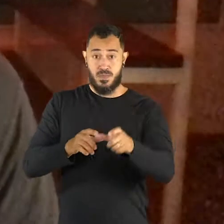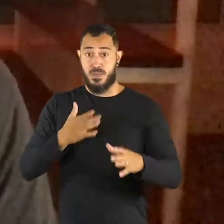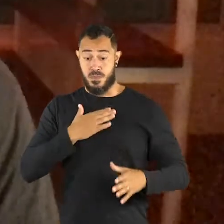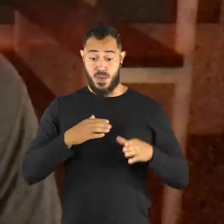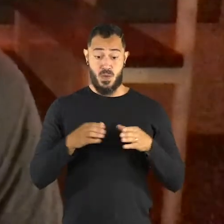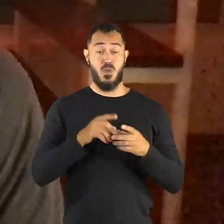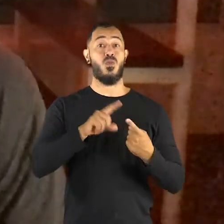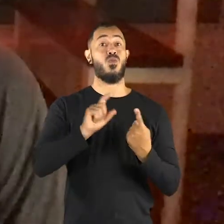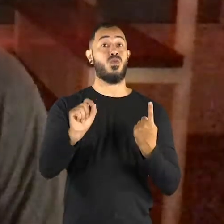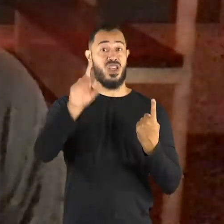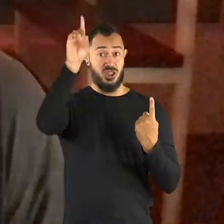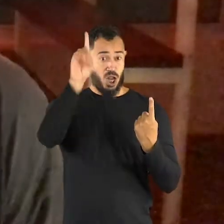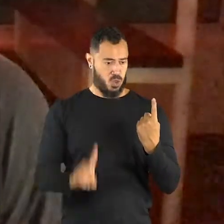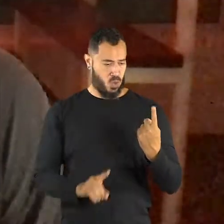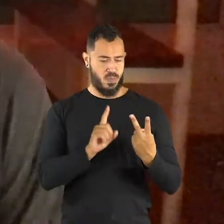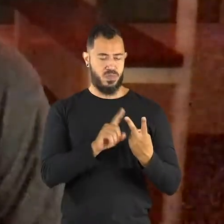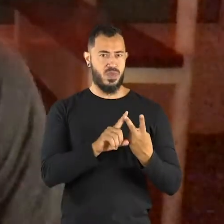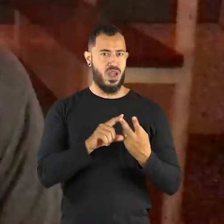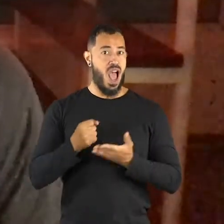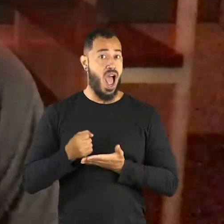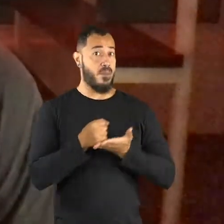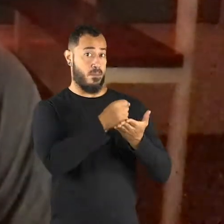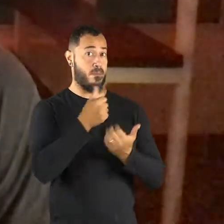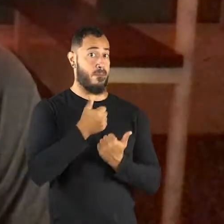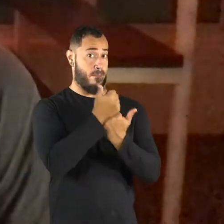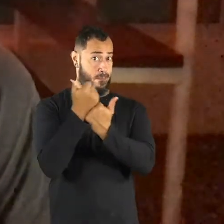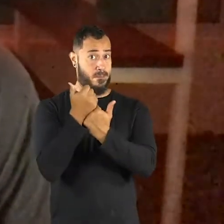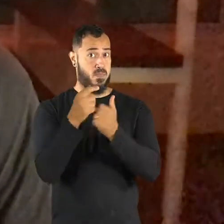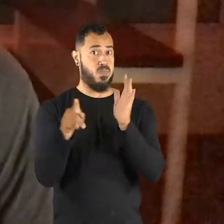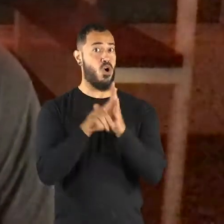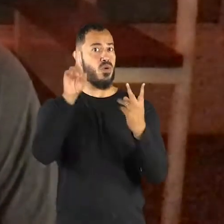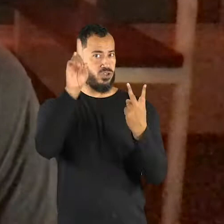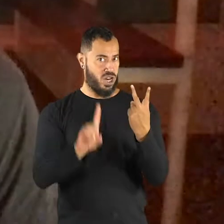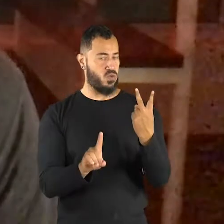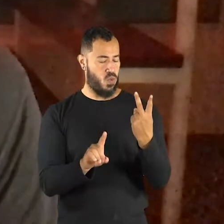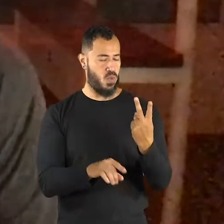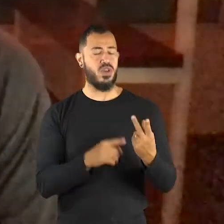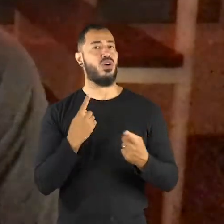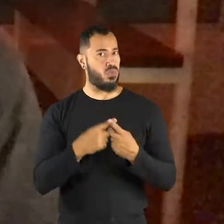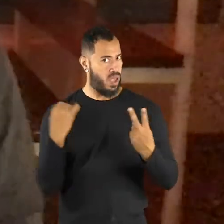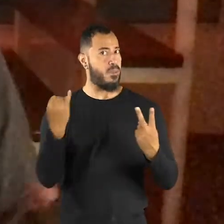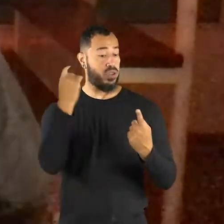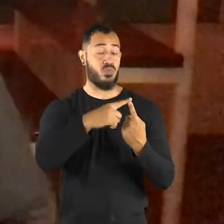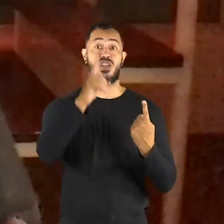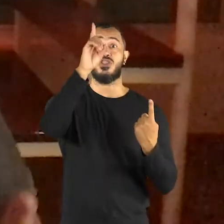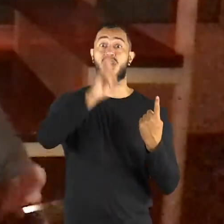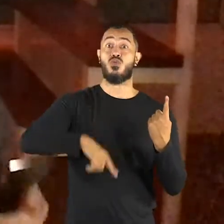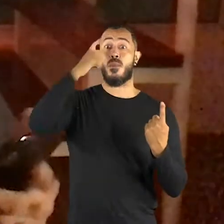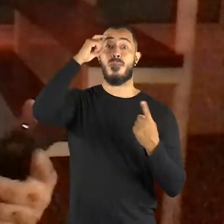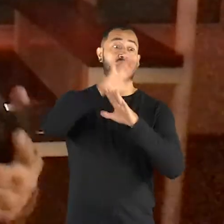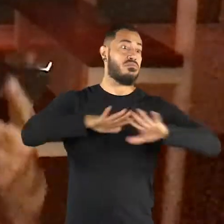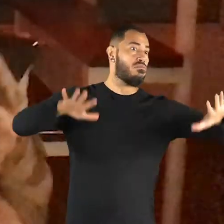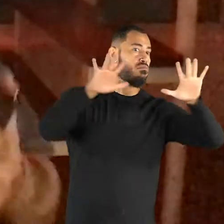ou diretoras, assistente de direção, que é uma peça essencial, porque quando o diretor está pensando nas imagens,